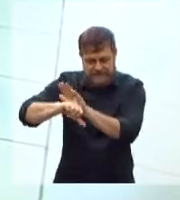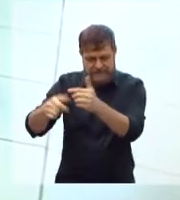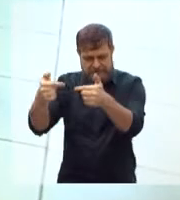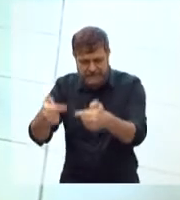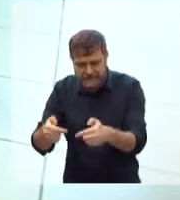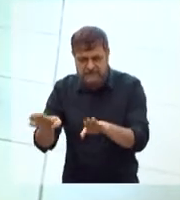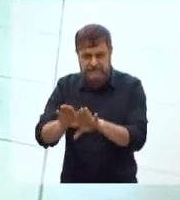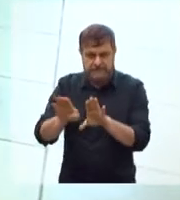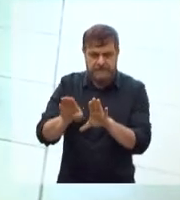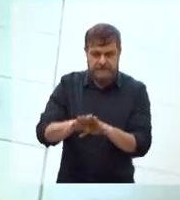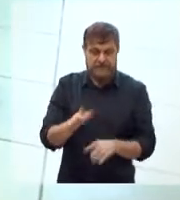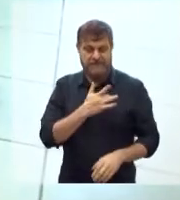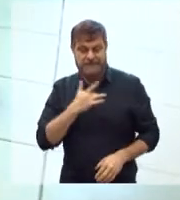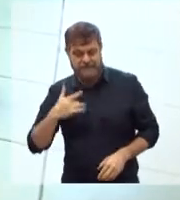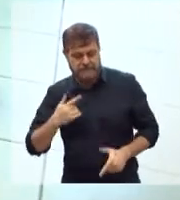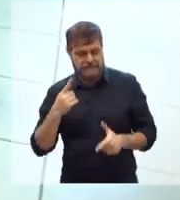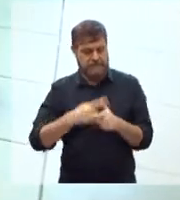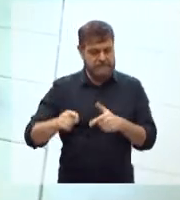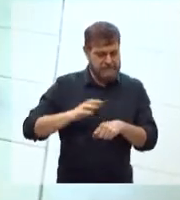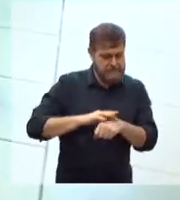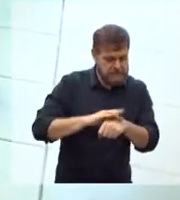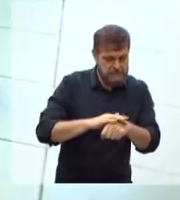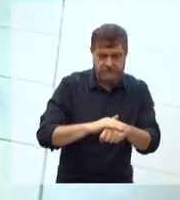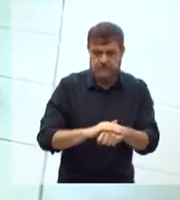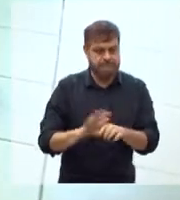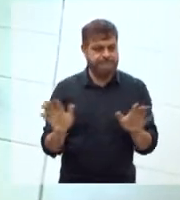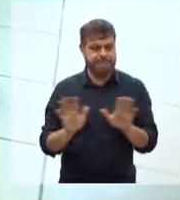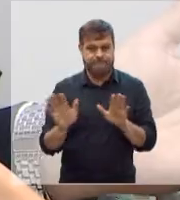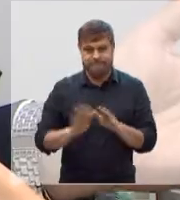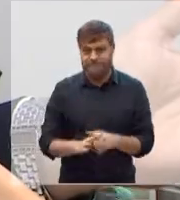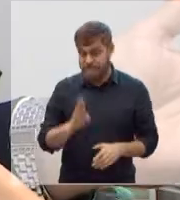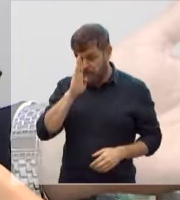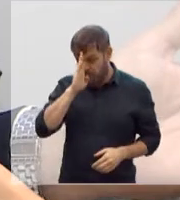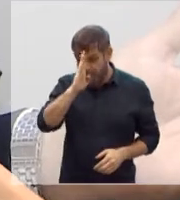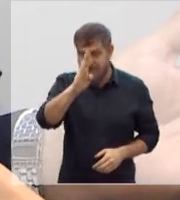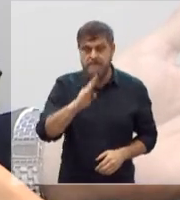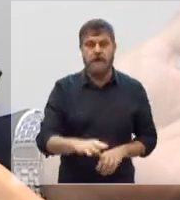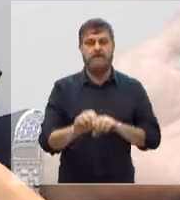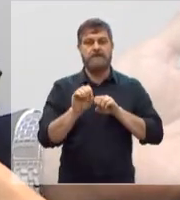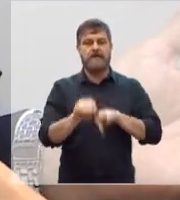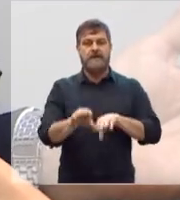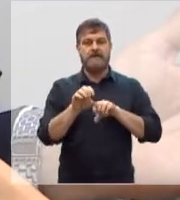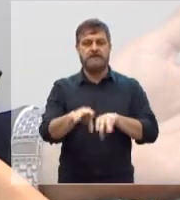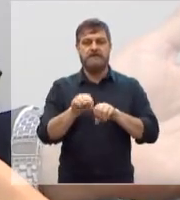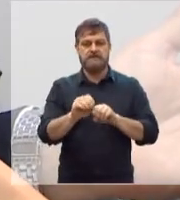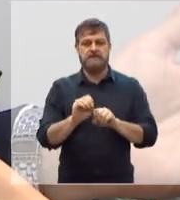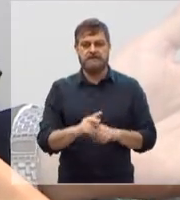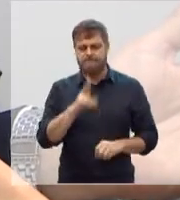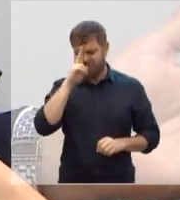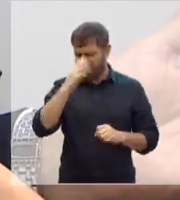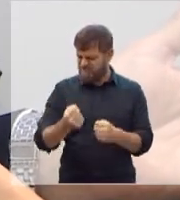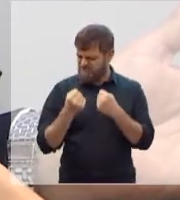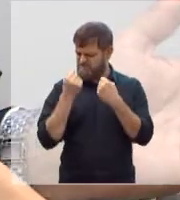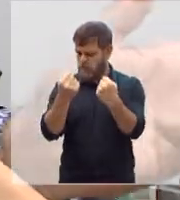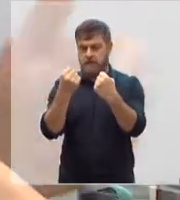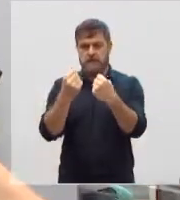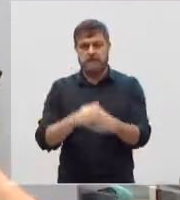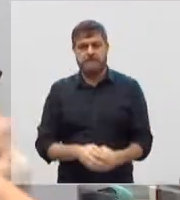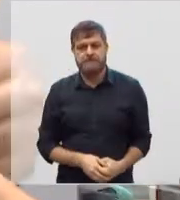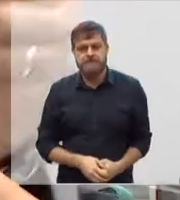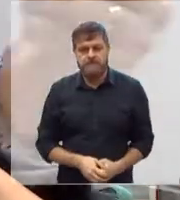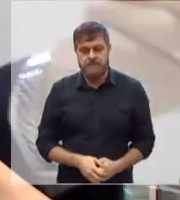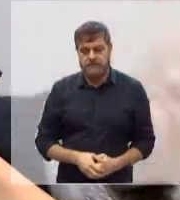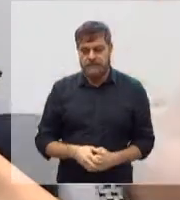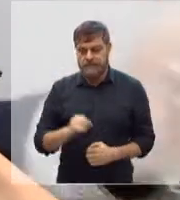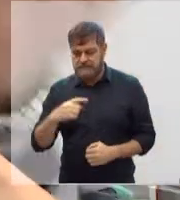segurança, em saúde e outros elementos, porque a educação tem esse poder,